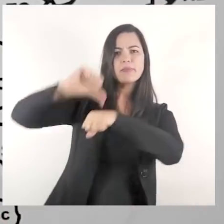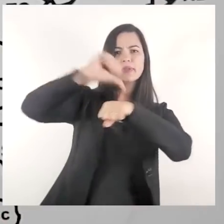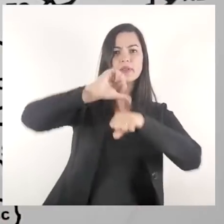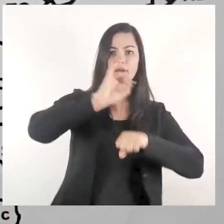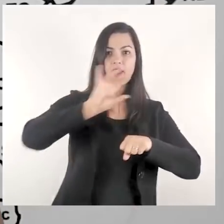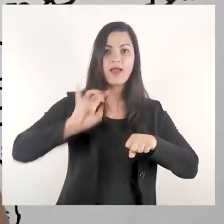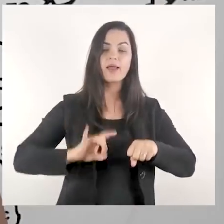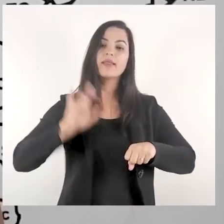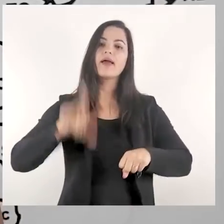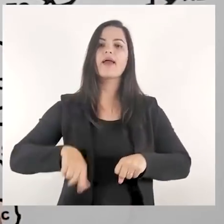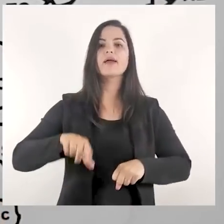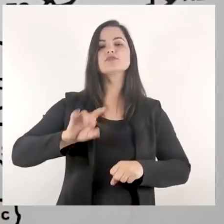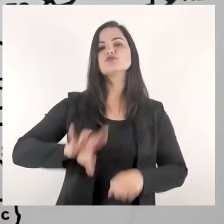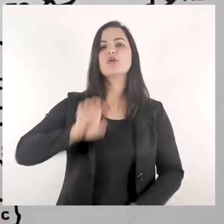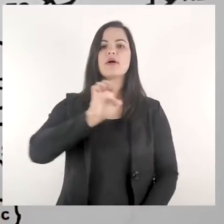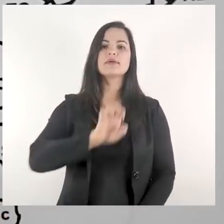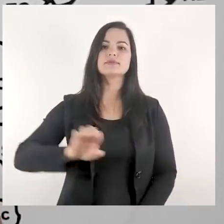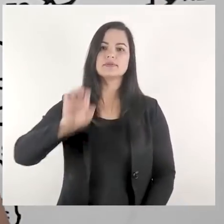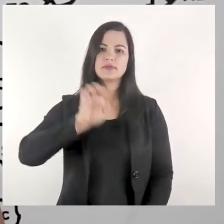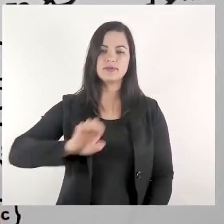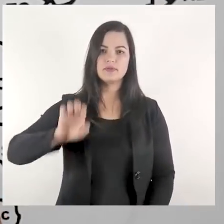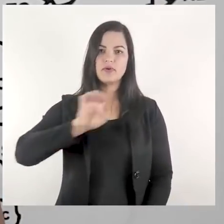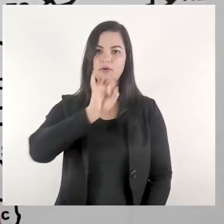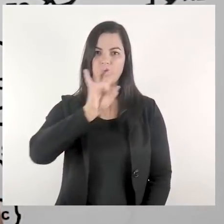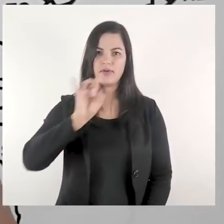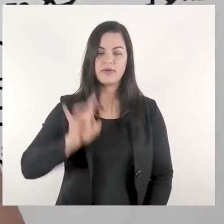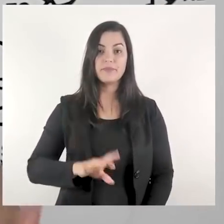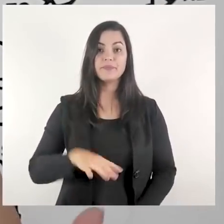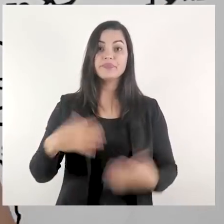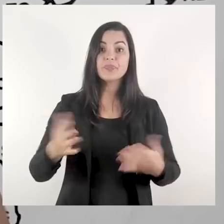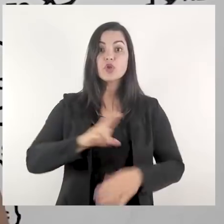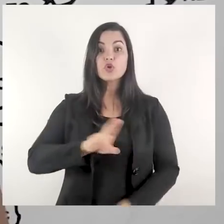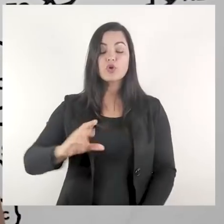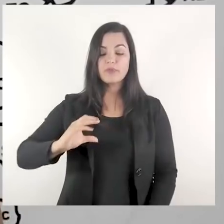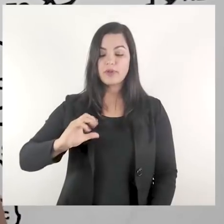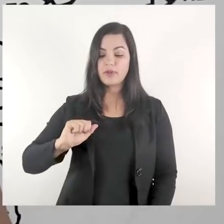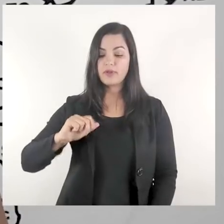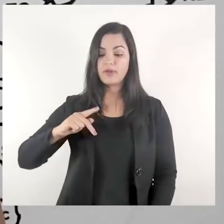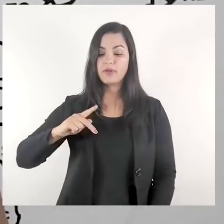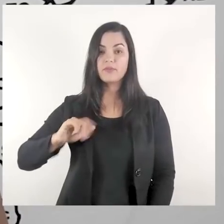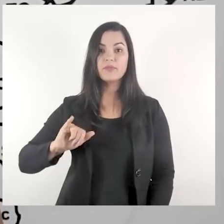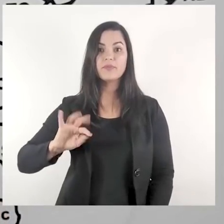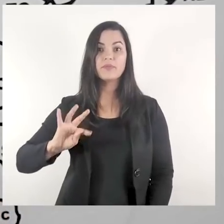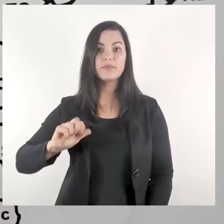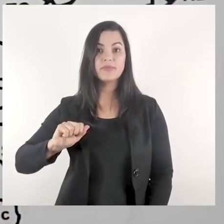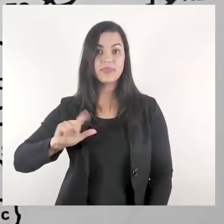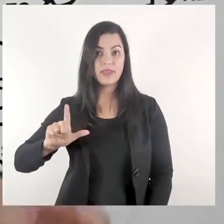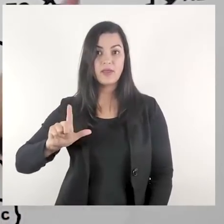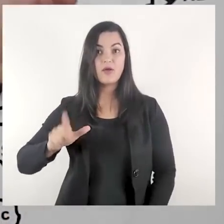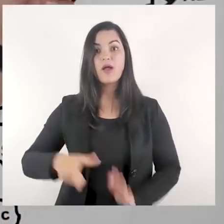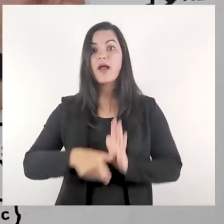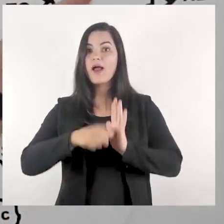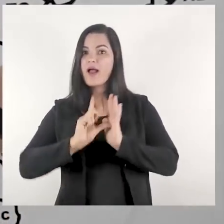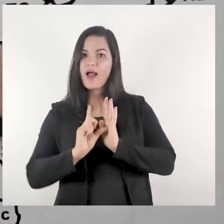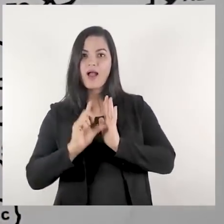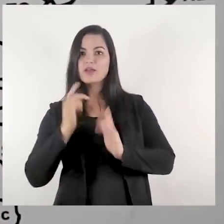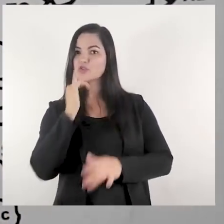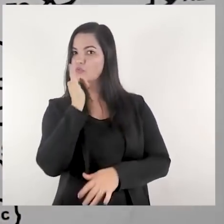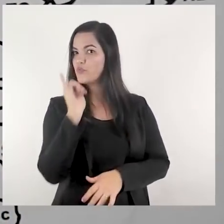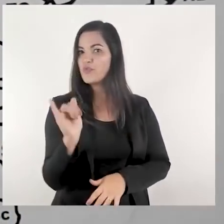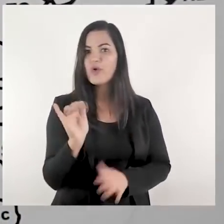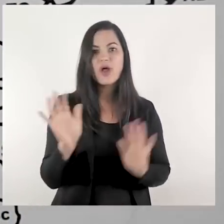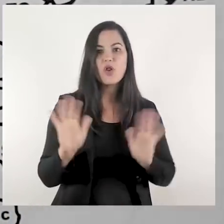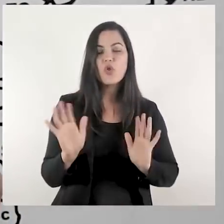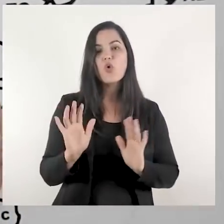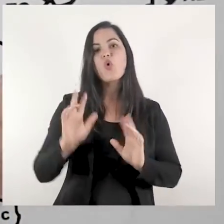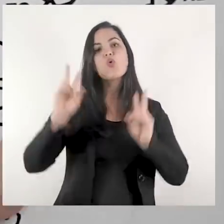são as capitais estaduais. Esse nome, capital, eu não tinha te falado ainda quando conversamos da